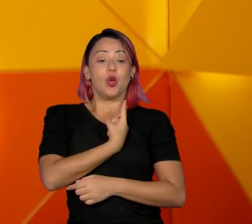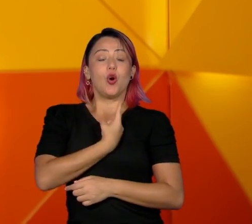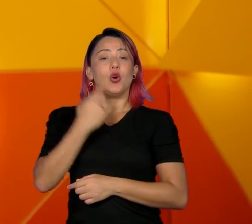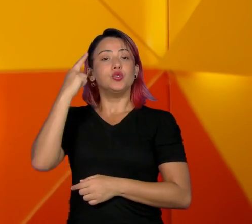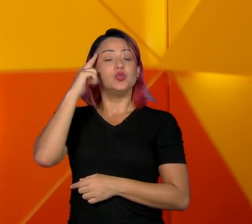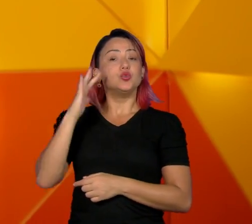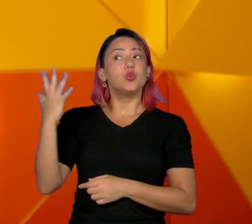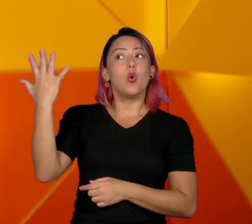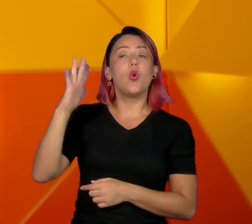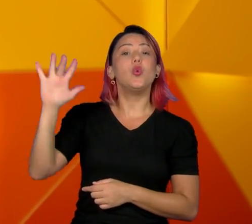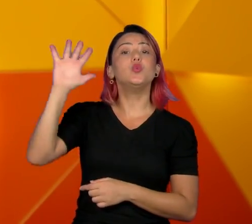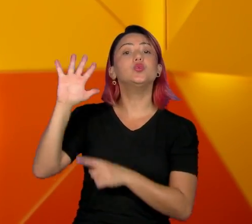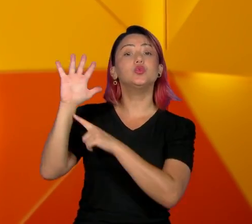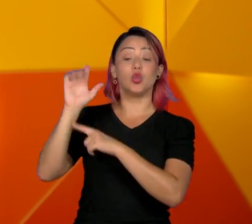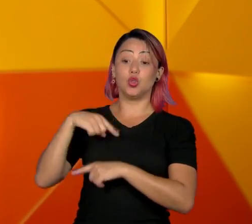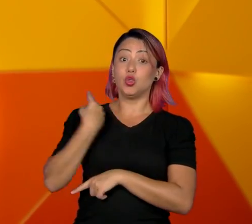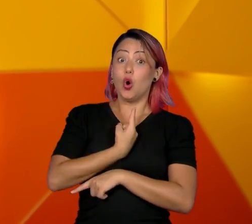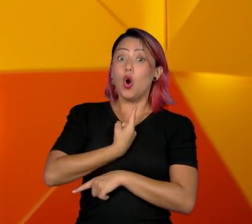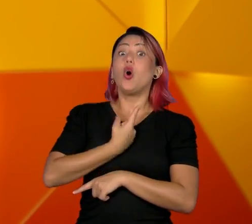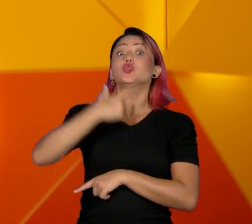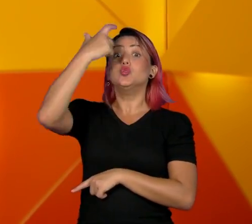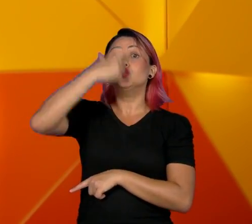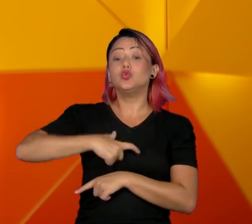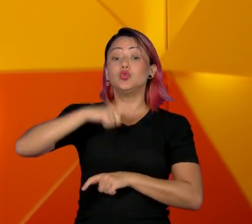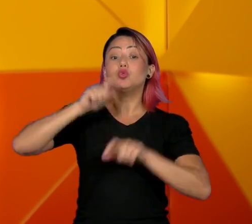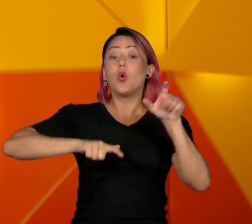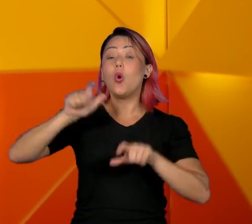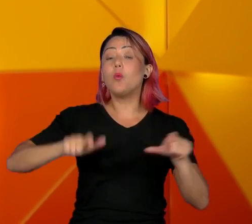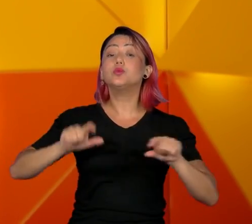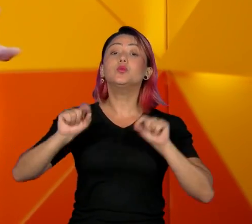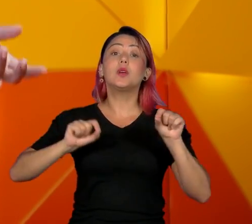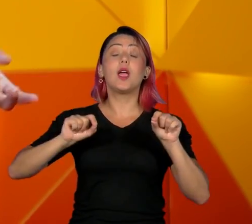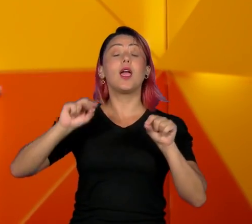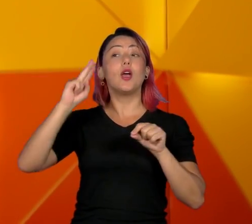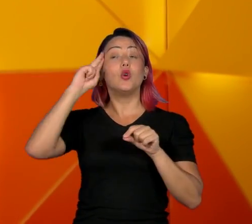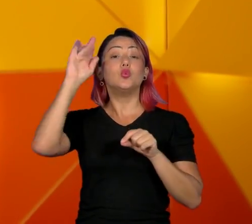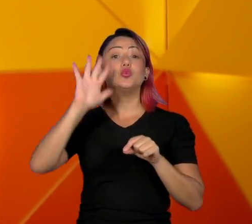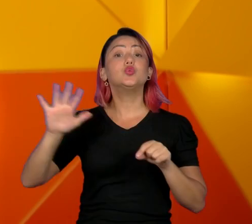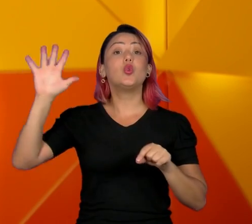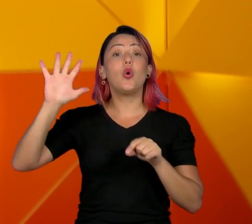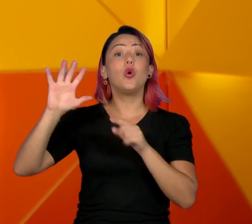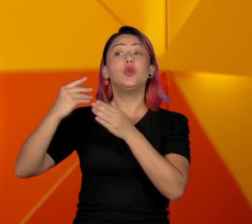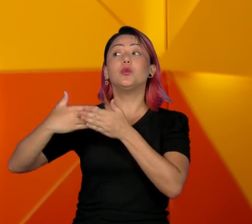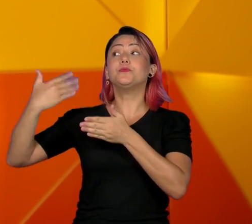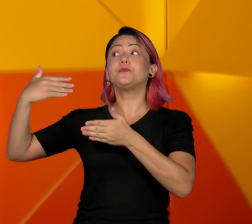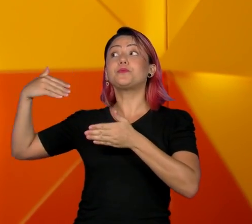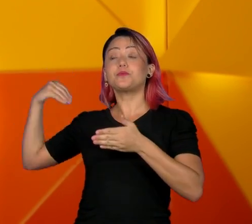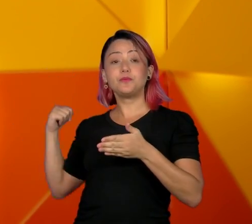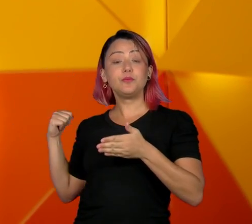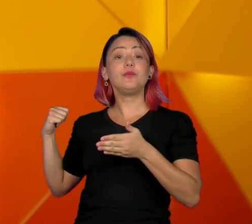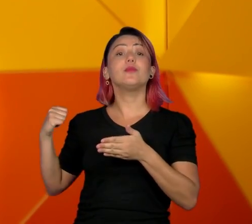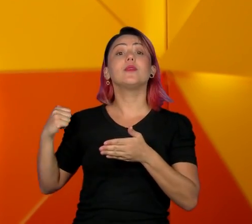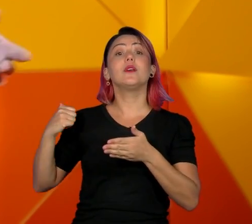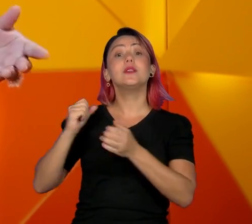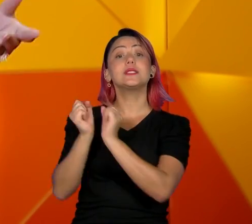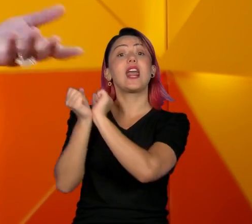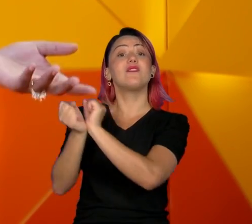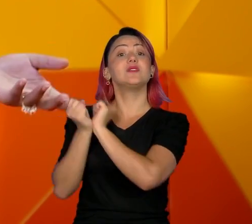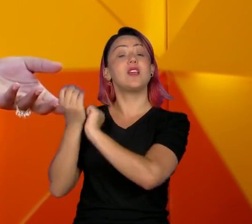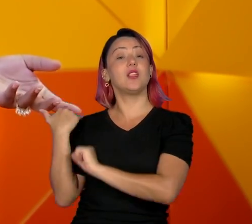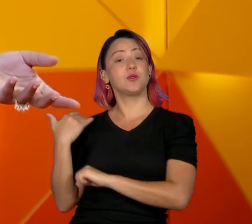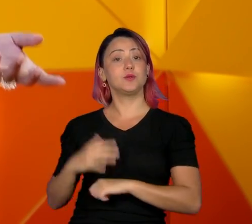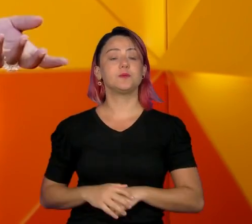homem escravizado. Isso se conecta muito com um verso de uma letra do Emicida com a Ivete Sangalo, que ele fala